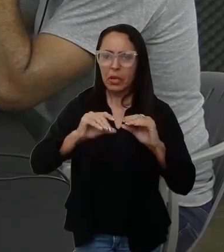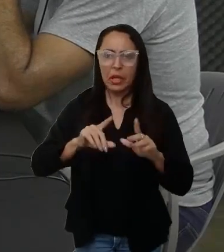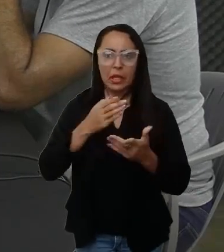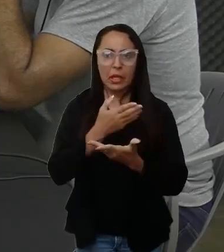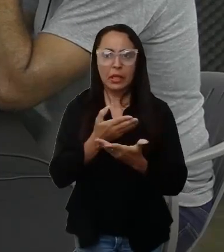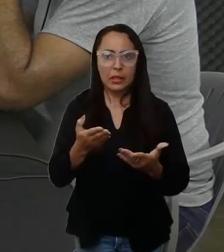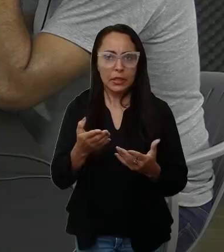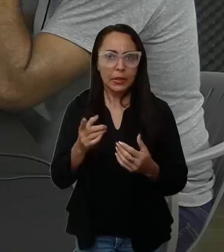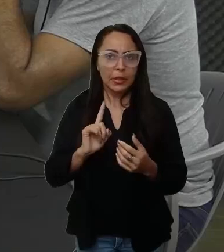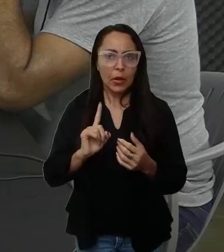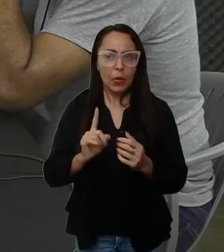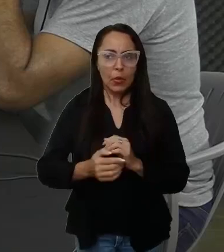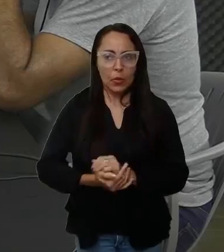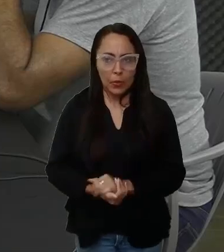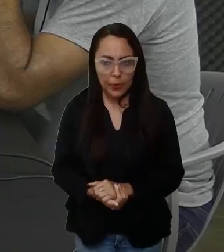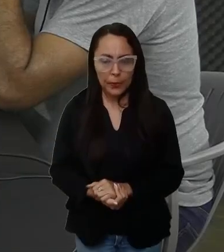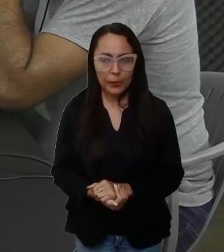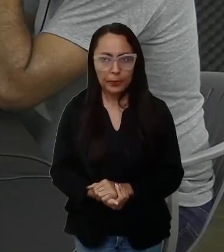que são